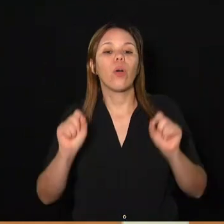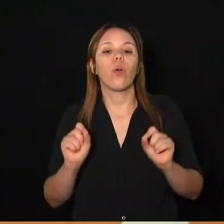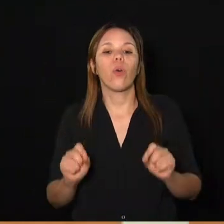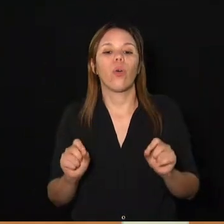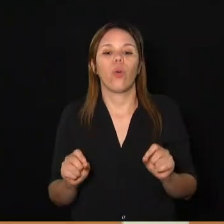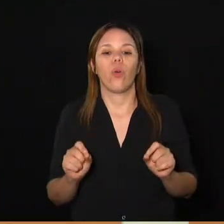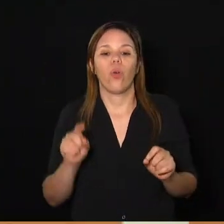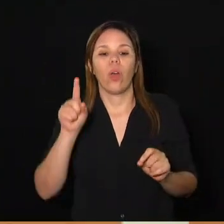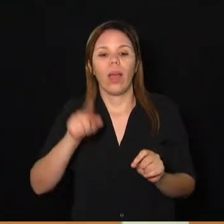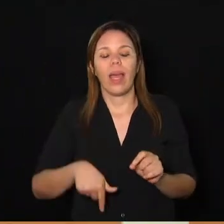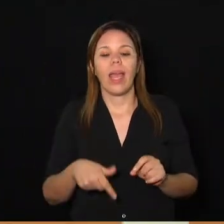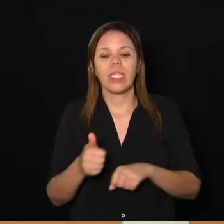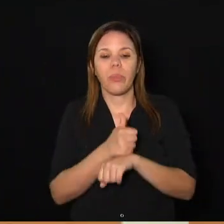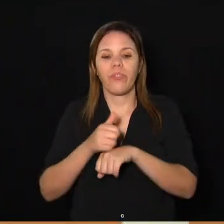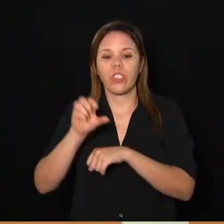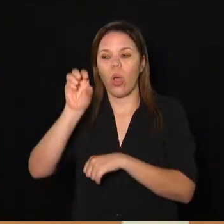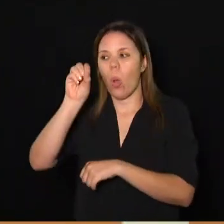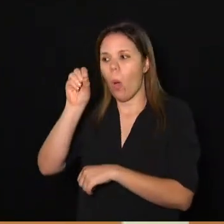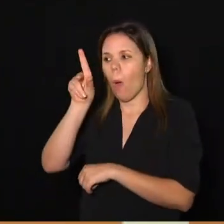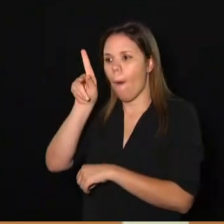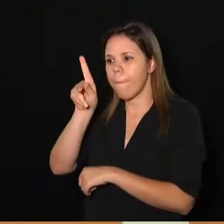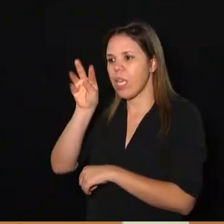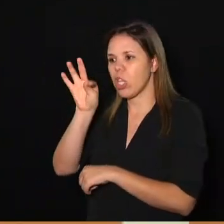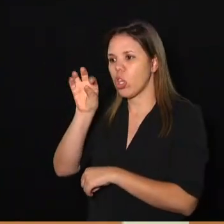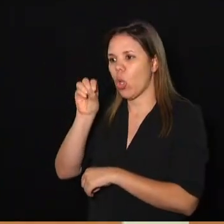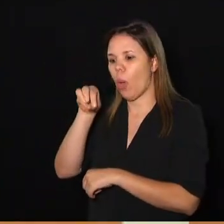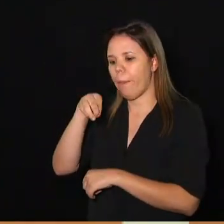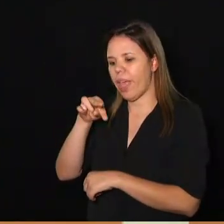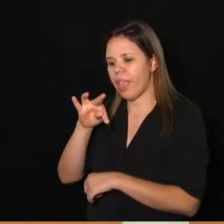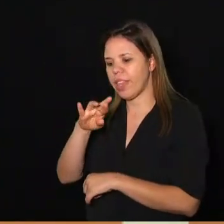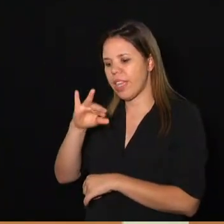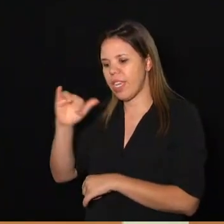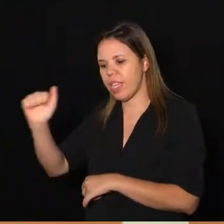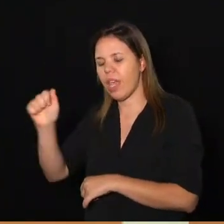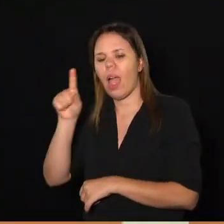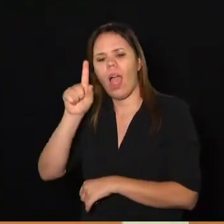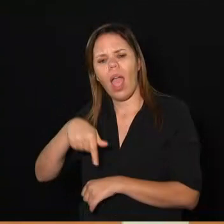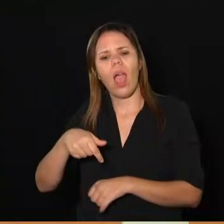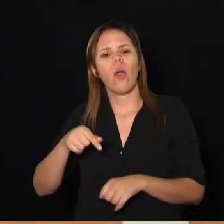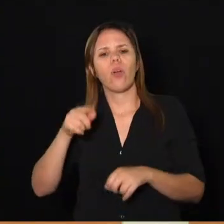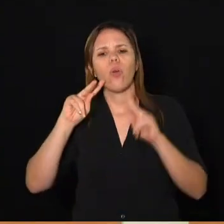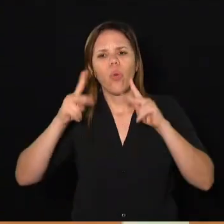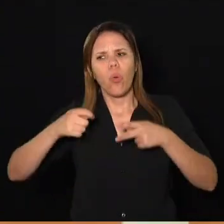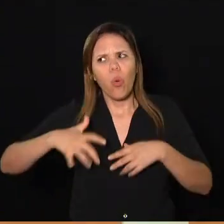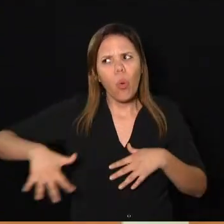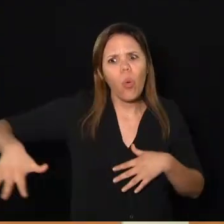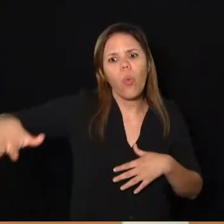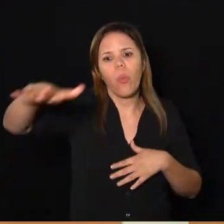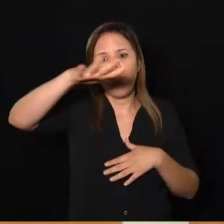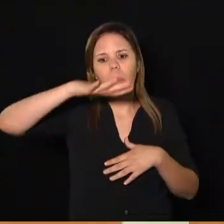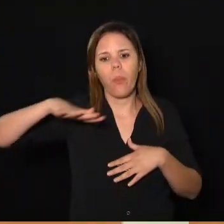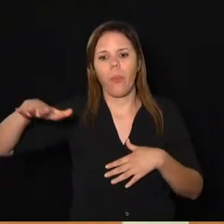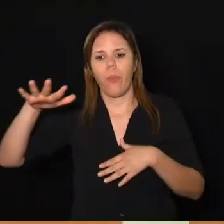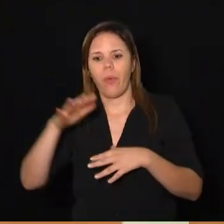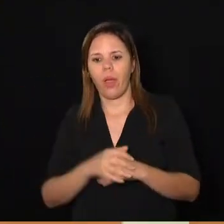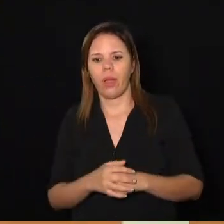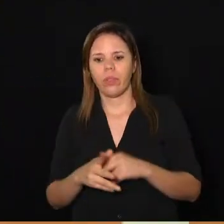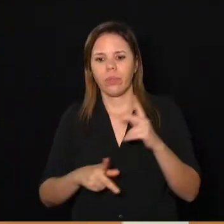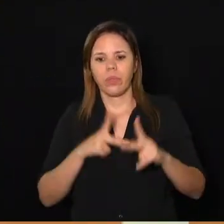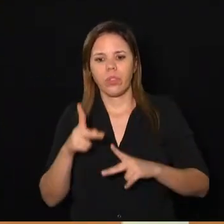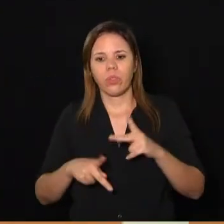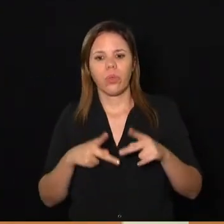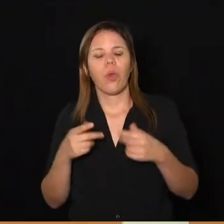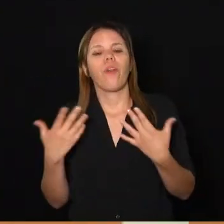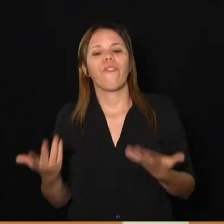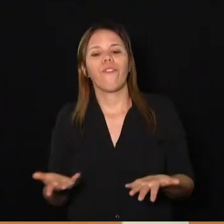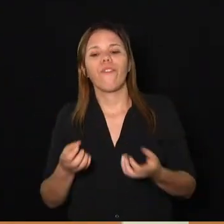a optometria ela pega mais o lado da humanidade o pessoal que está hoje aqui da oftalmologia eles